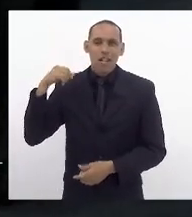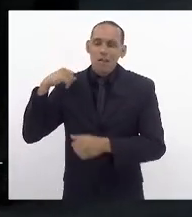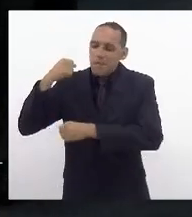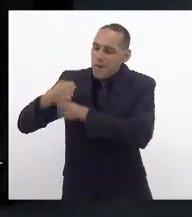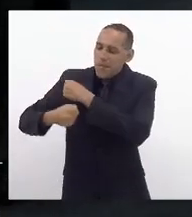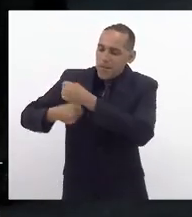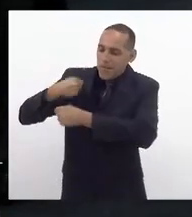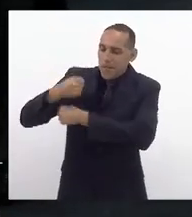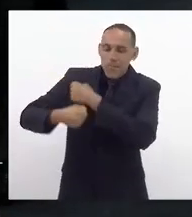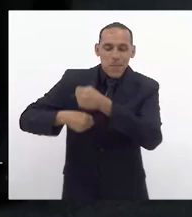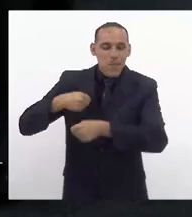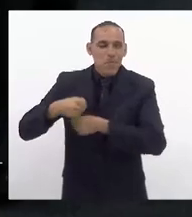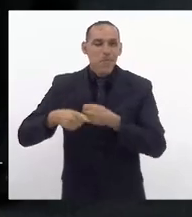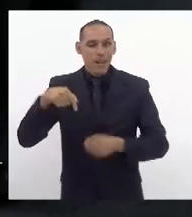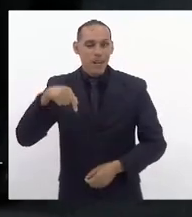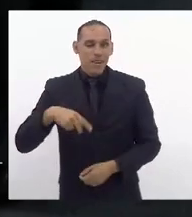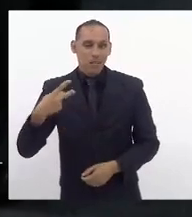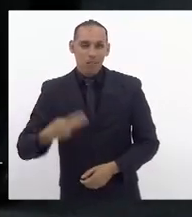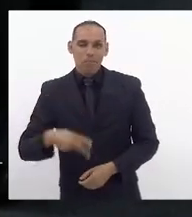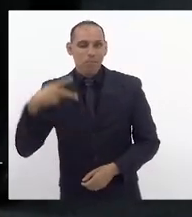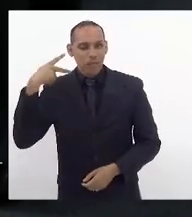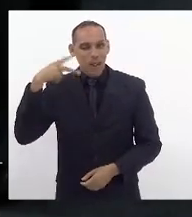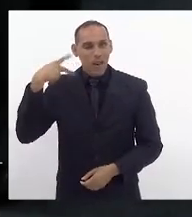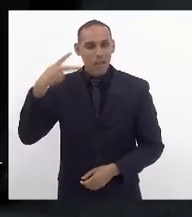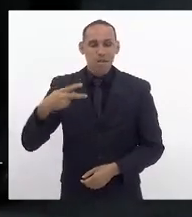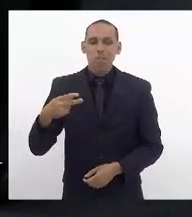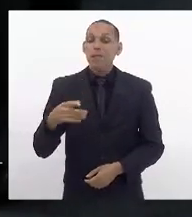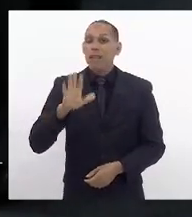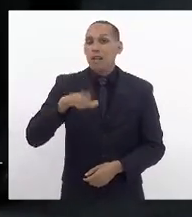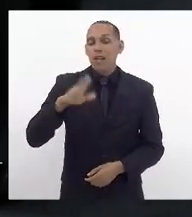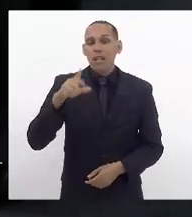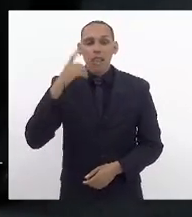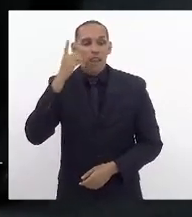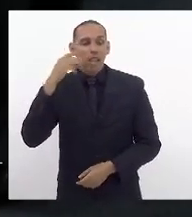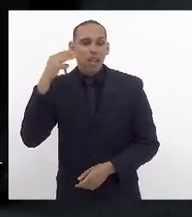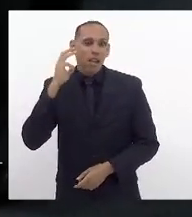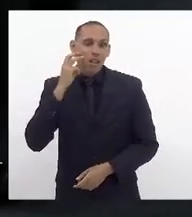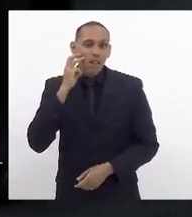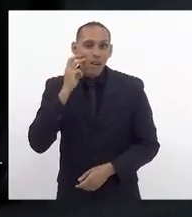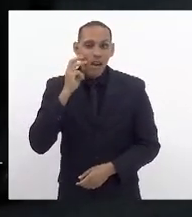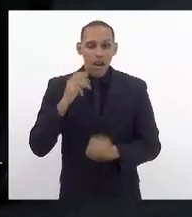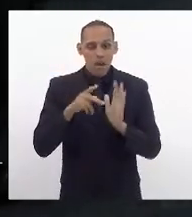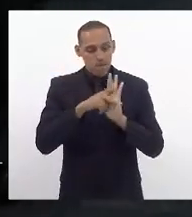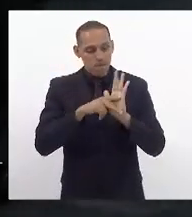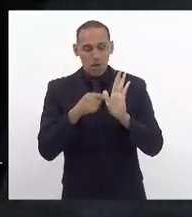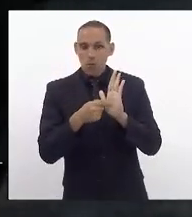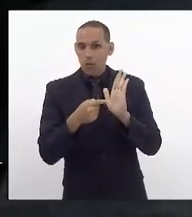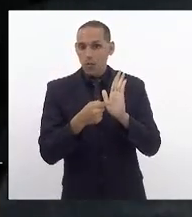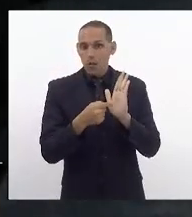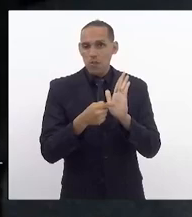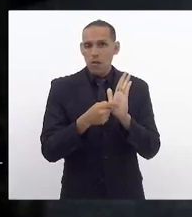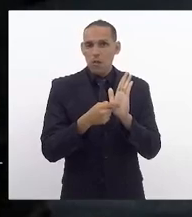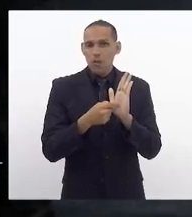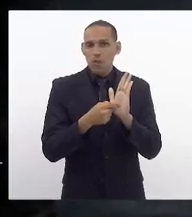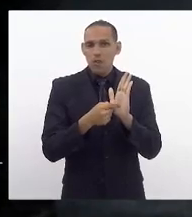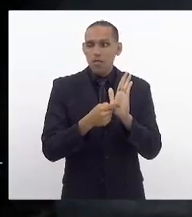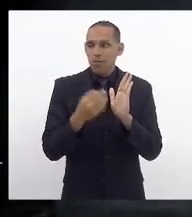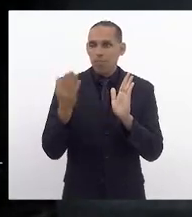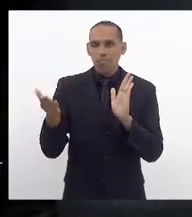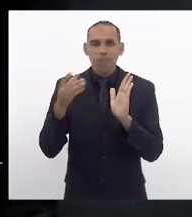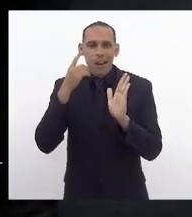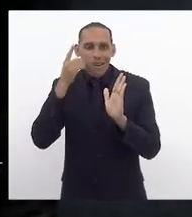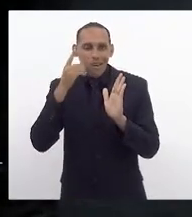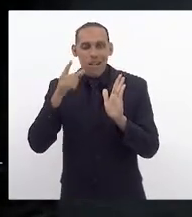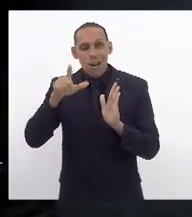nesse parlamento. E, deputado Valdec, esse foi um projeto que foi concebido pelo deputado